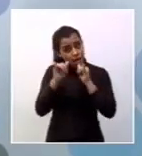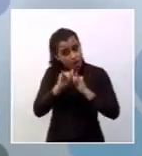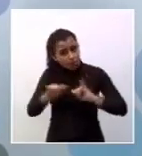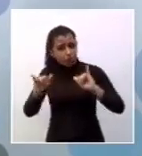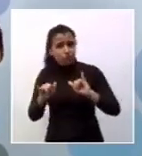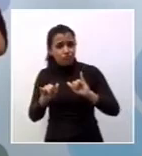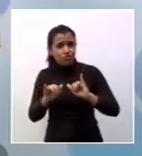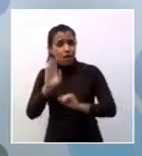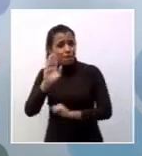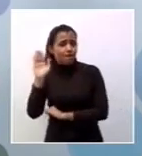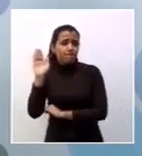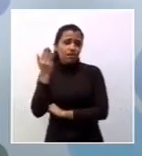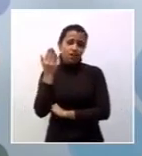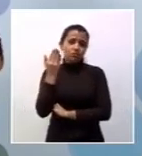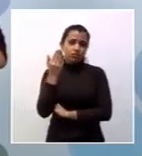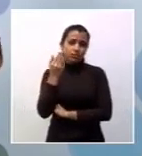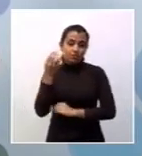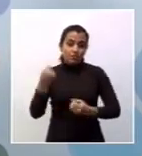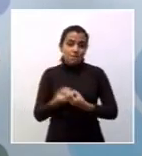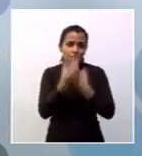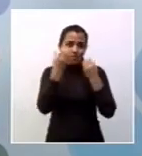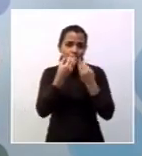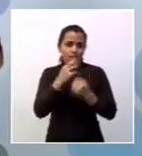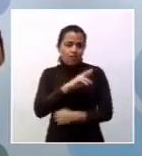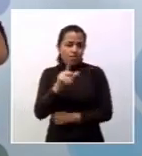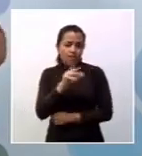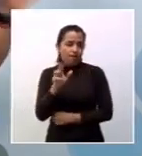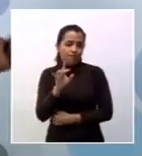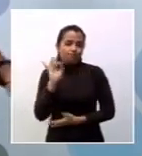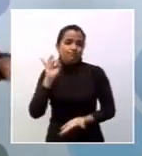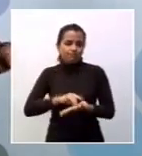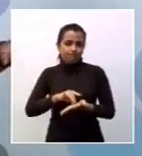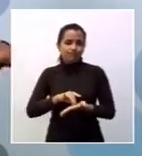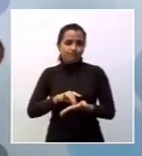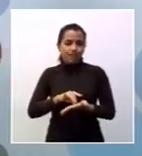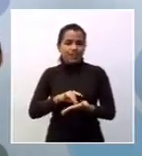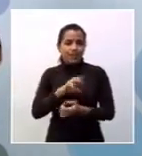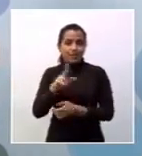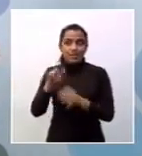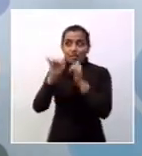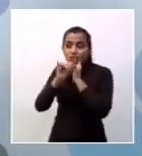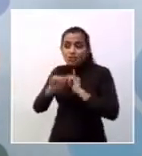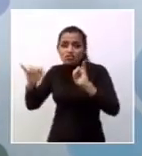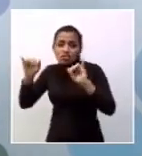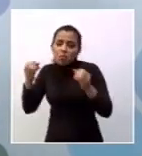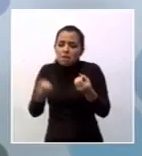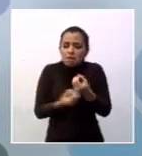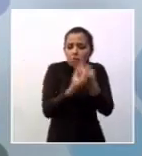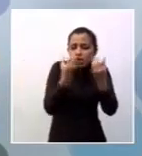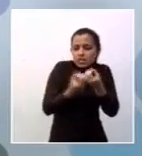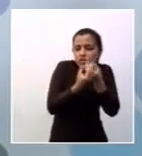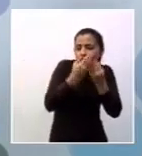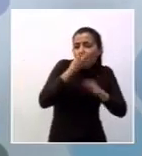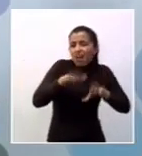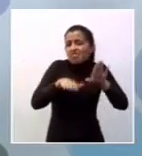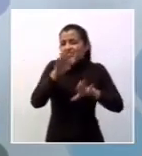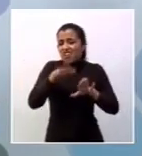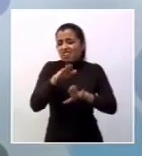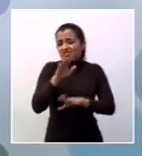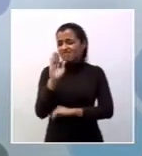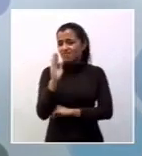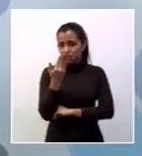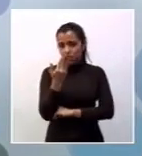falsas, são informações falsas no geral, né? Vamos até tirar o termo notícias, mas são informações falsas que são passadas